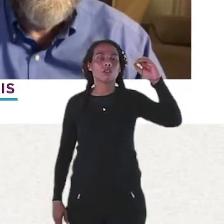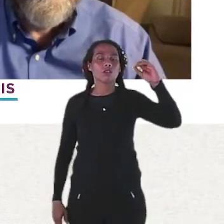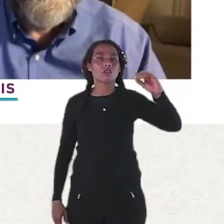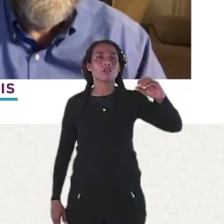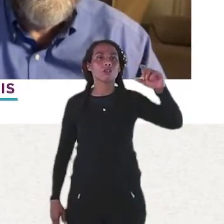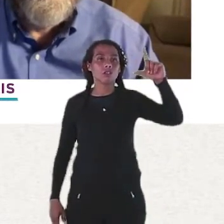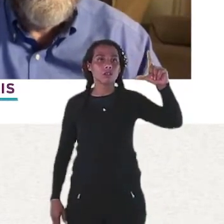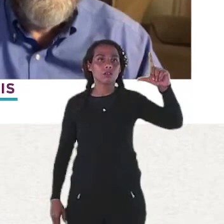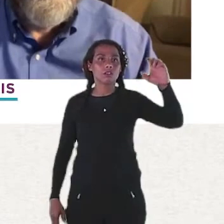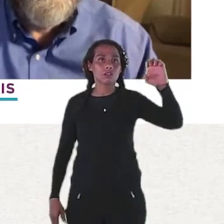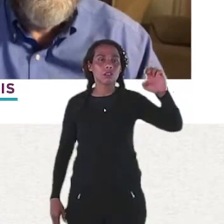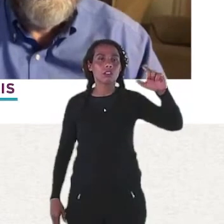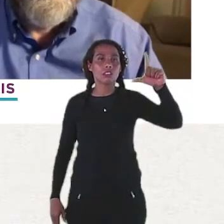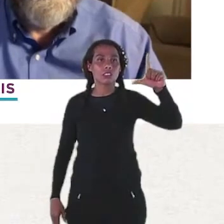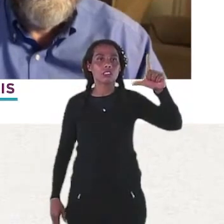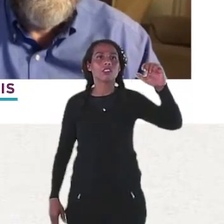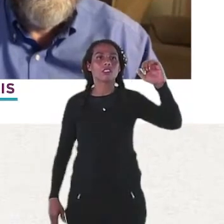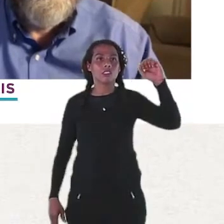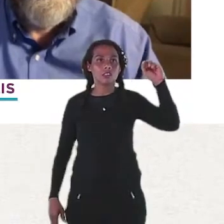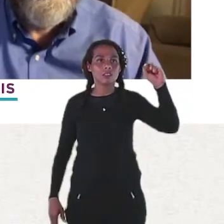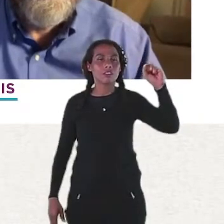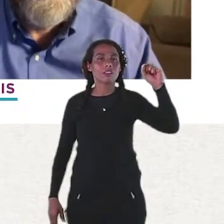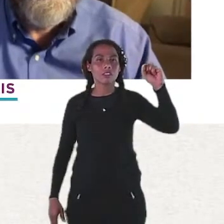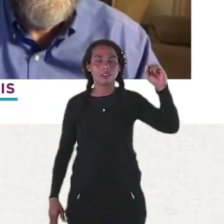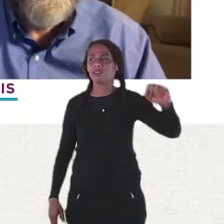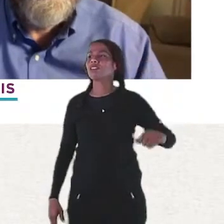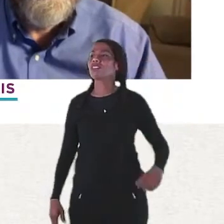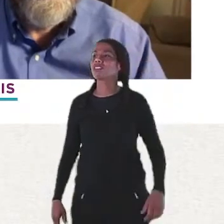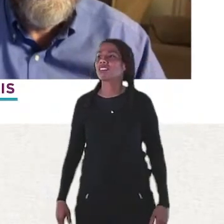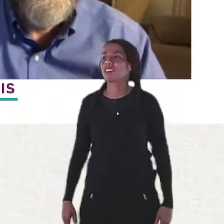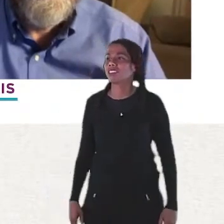de Miguel Nicoleles.